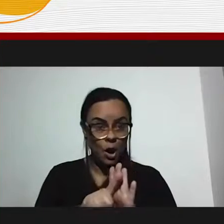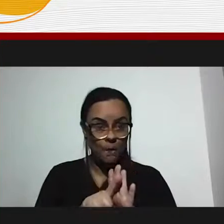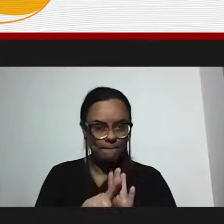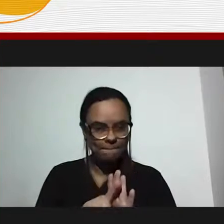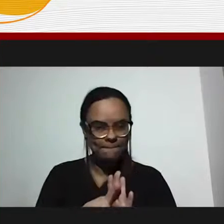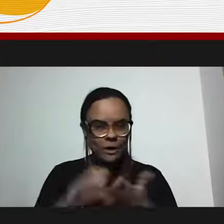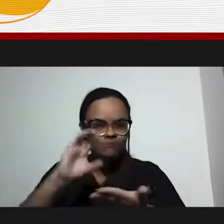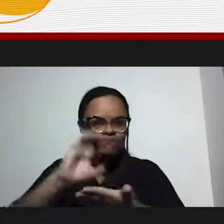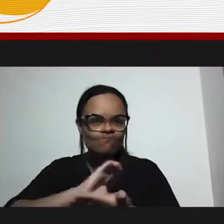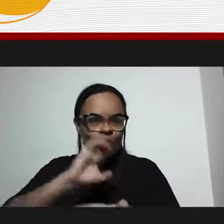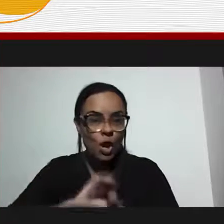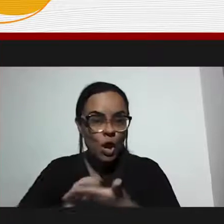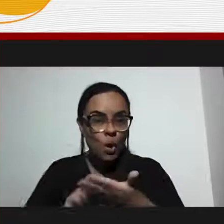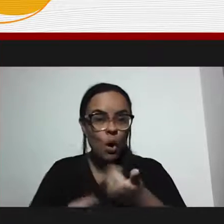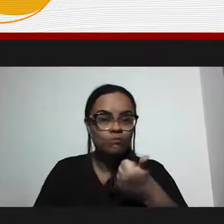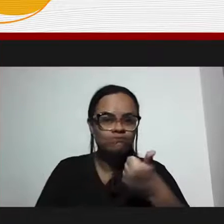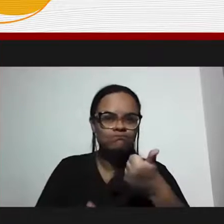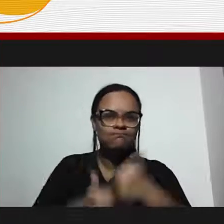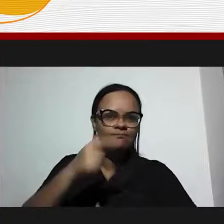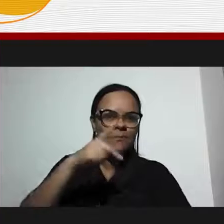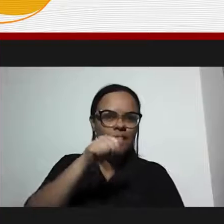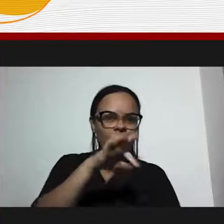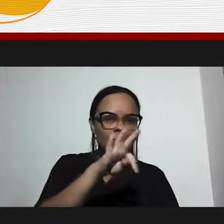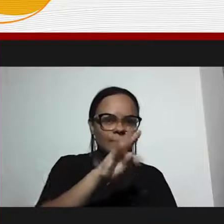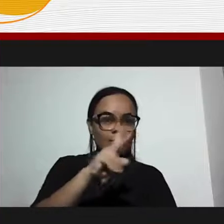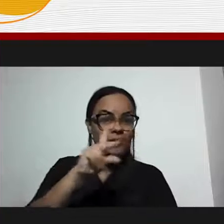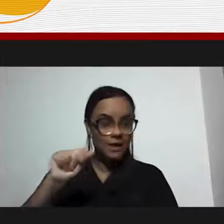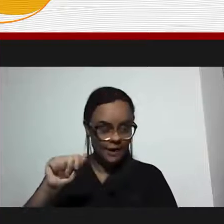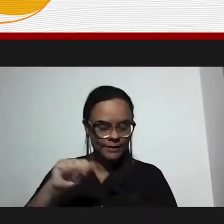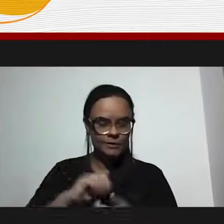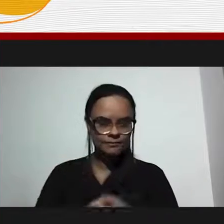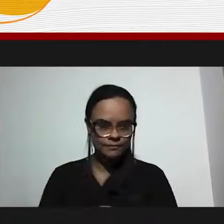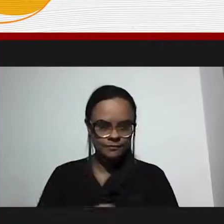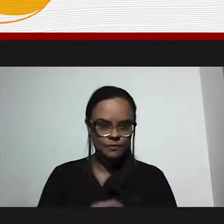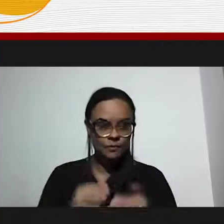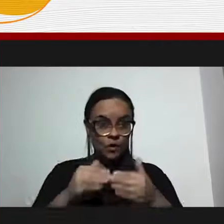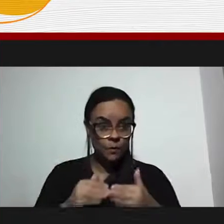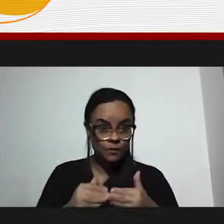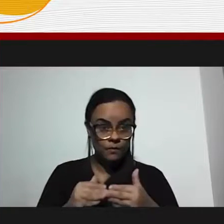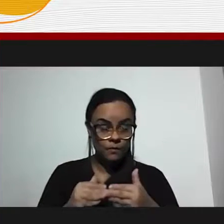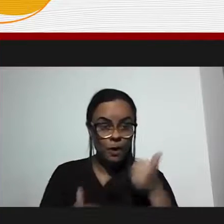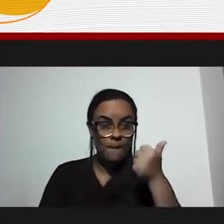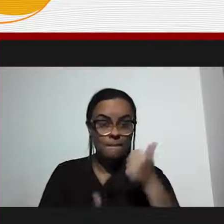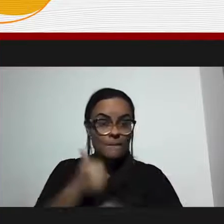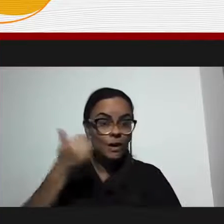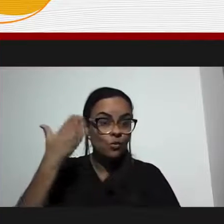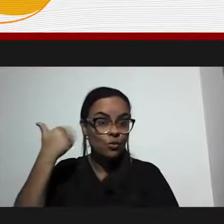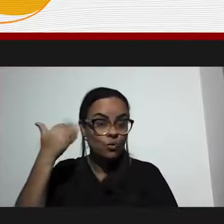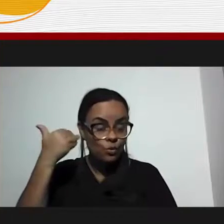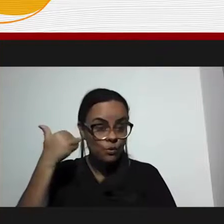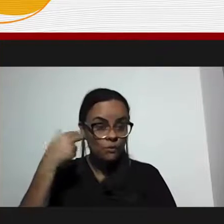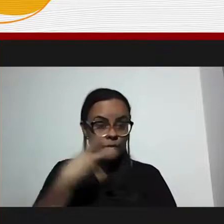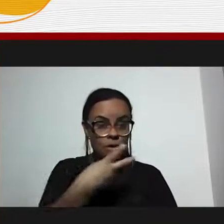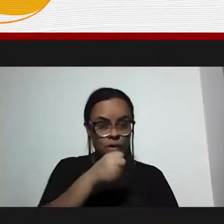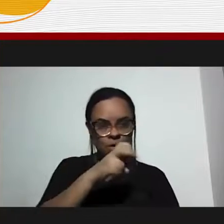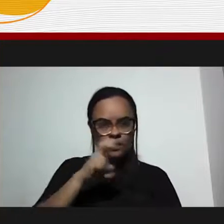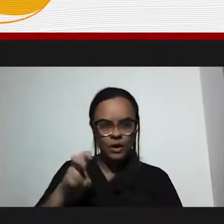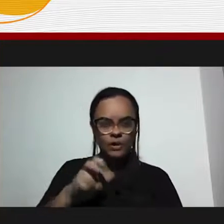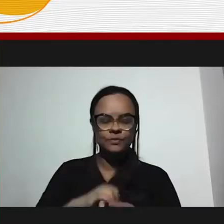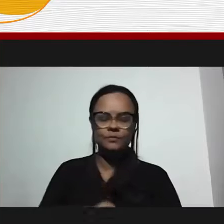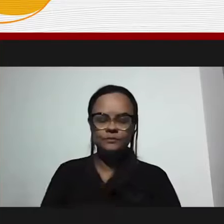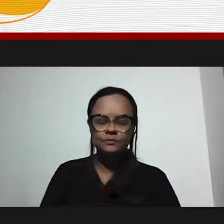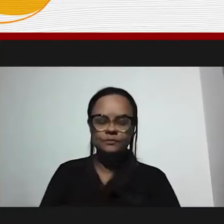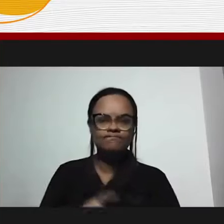Então, hoje, o Ministério Federal, o antigo Ministério do Esporte, desde 2005,